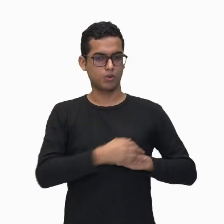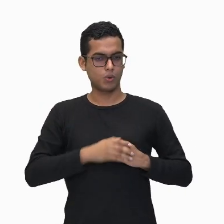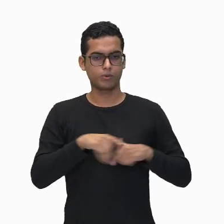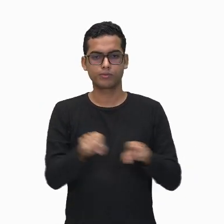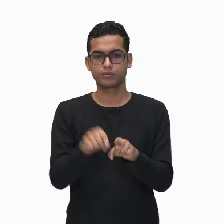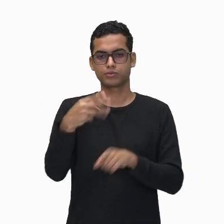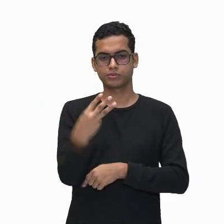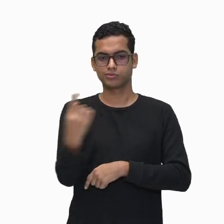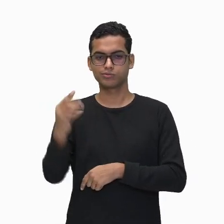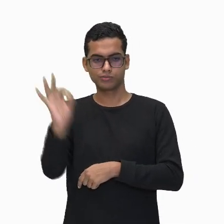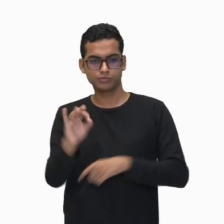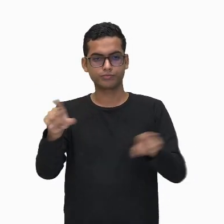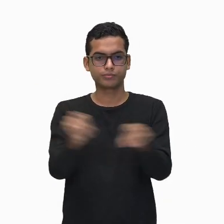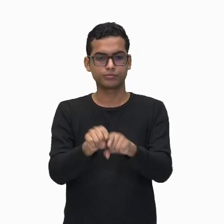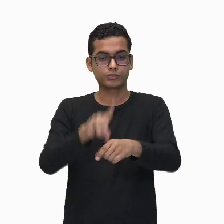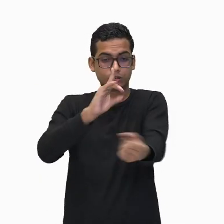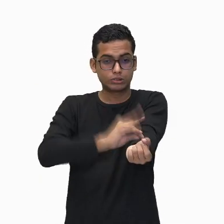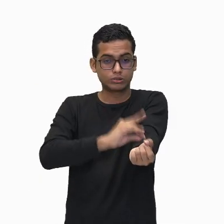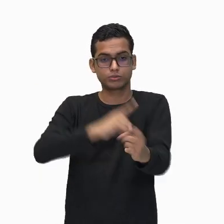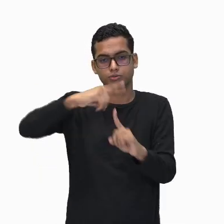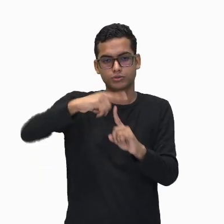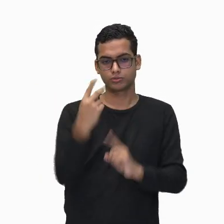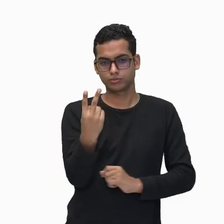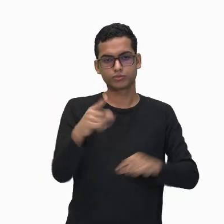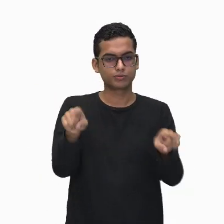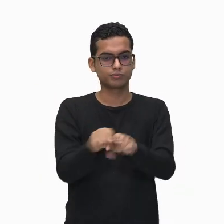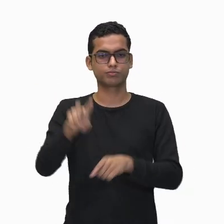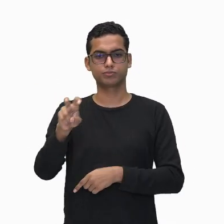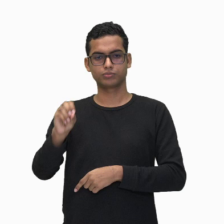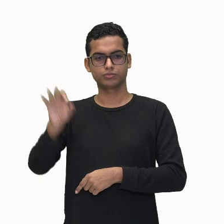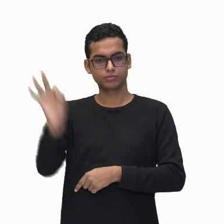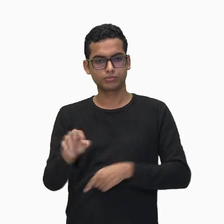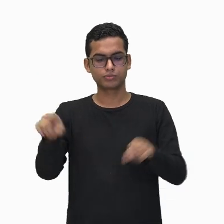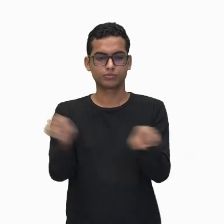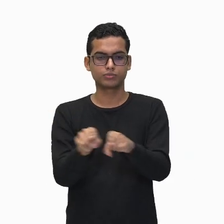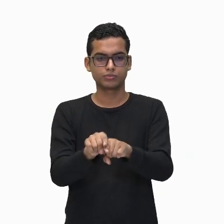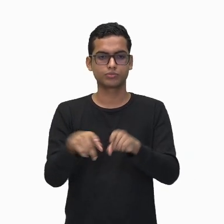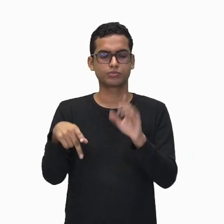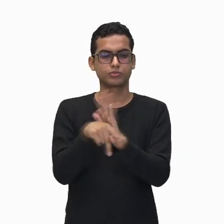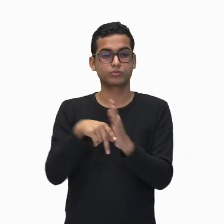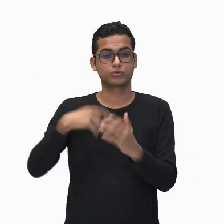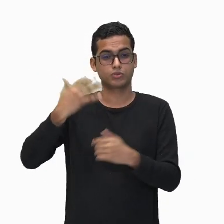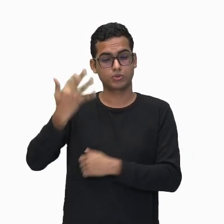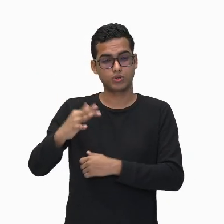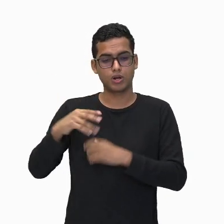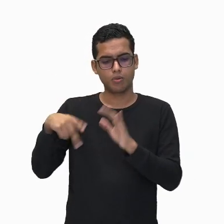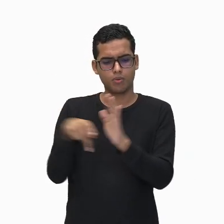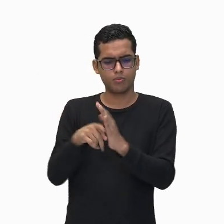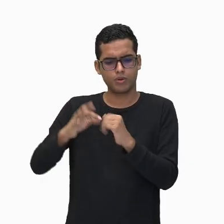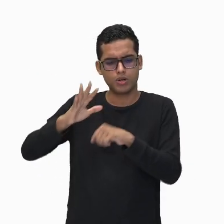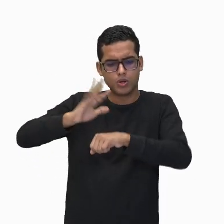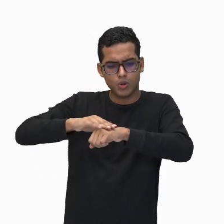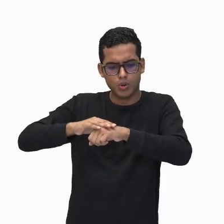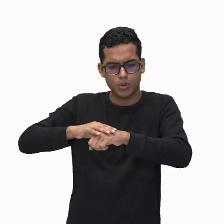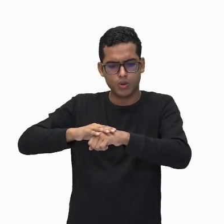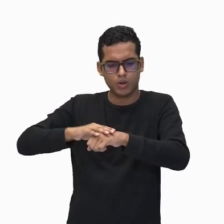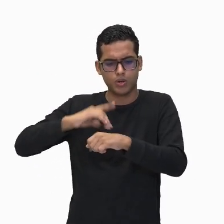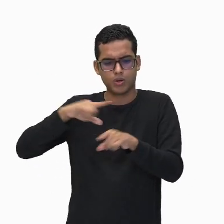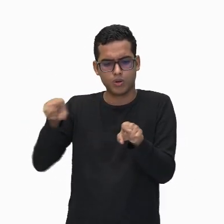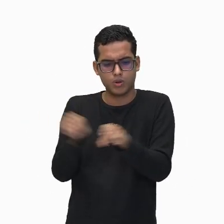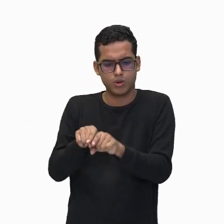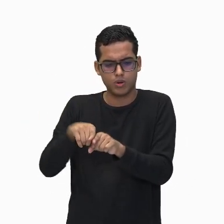em 50%, osteoporose em 59%. Então, olha só